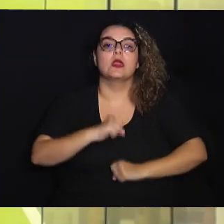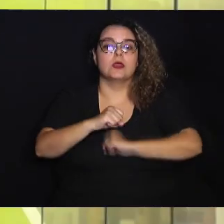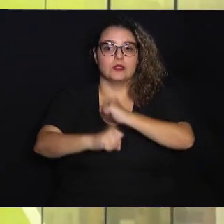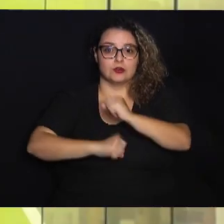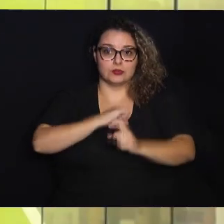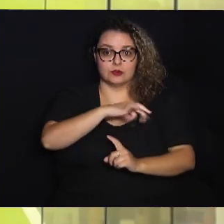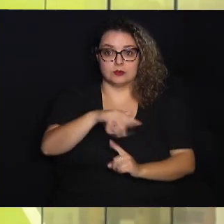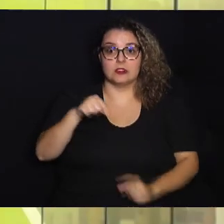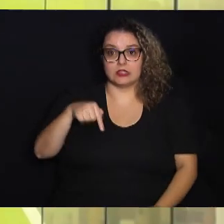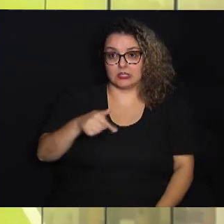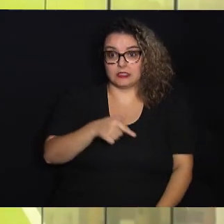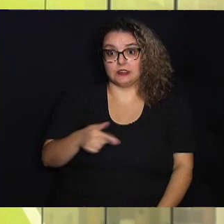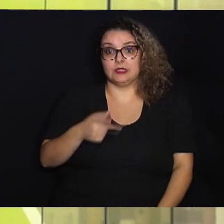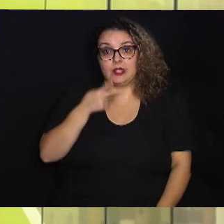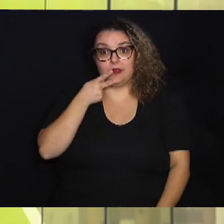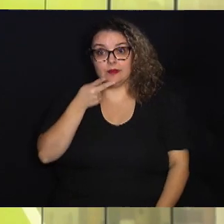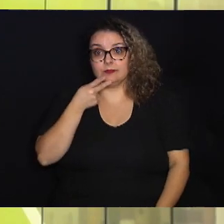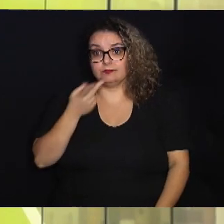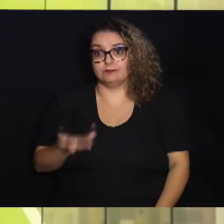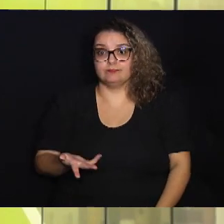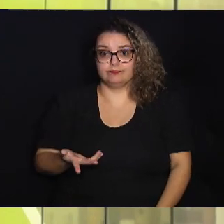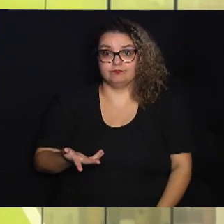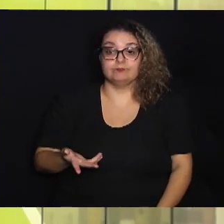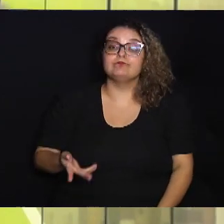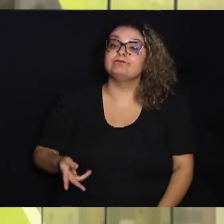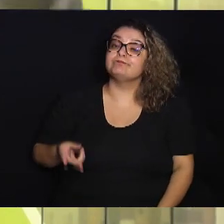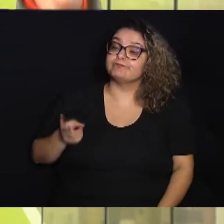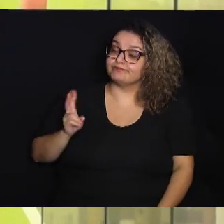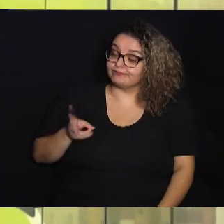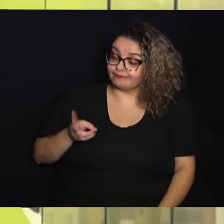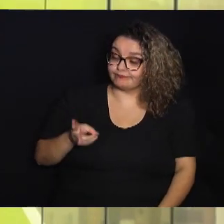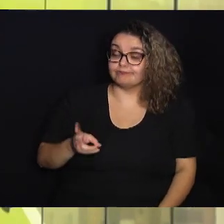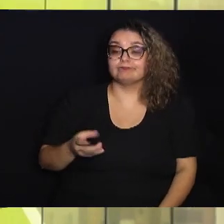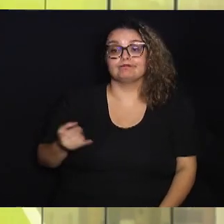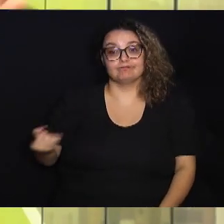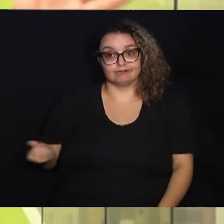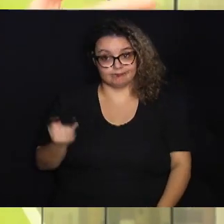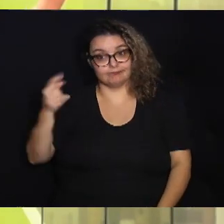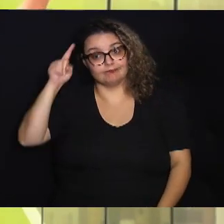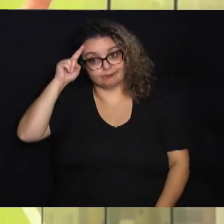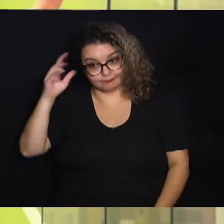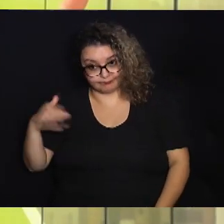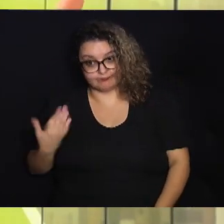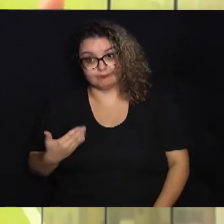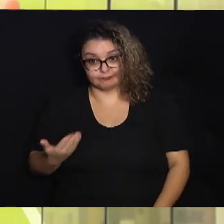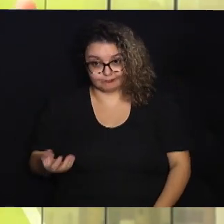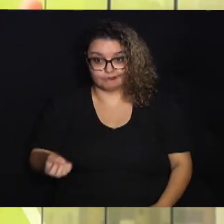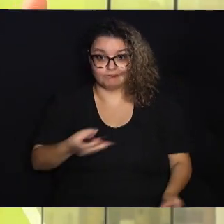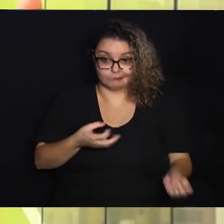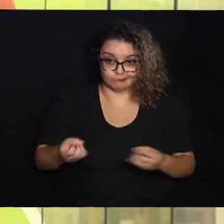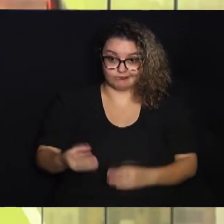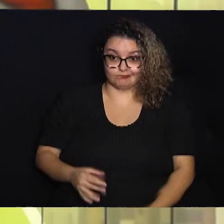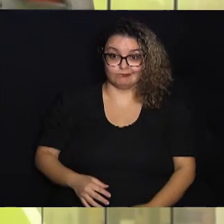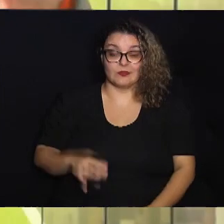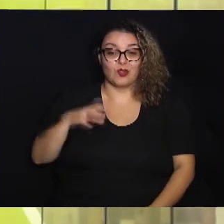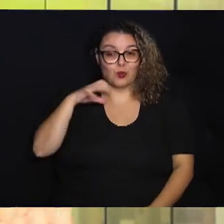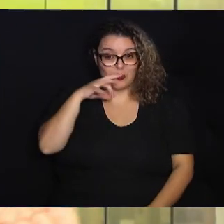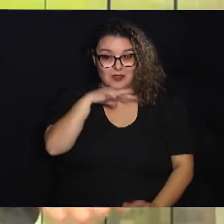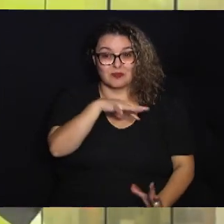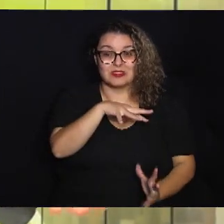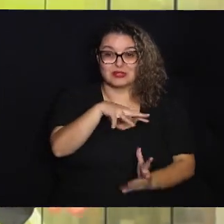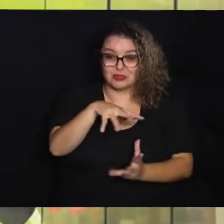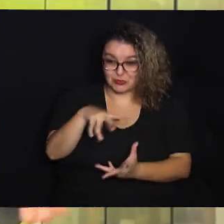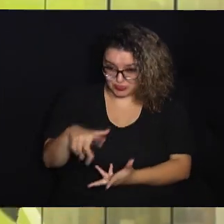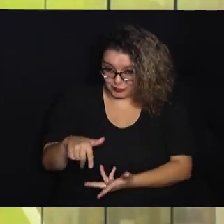No Giro Ambiental dessa semana, a gente vai falar sobre um tema que é pertinente a todos os dias da nossa vida ultimamente, que é o